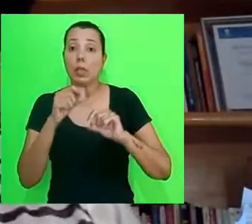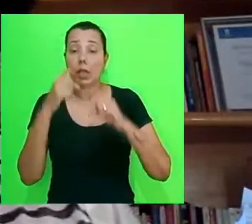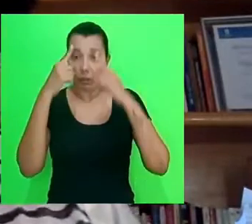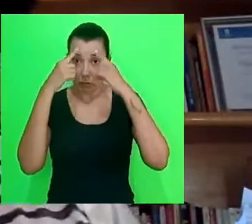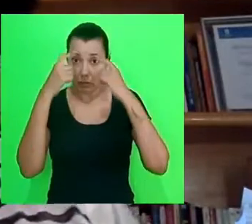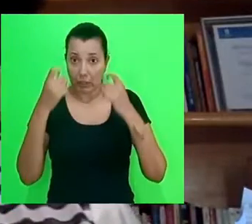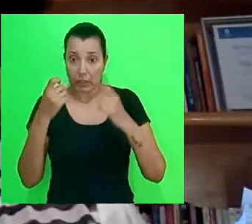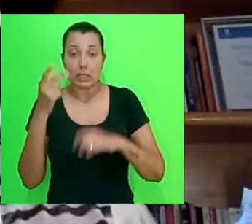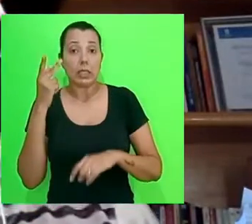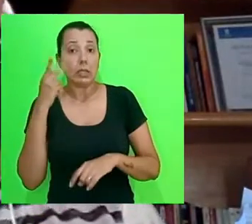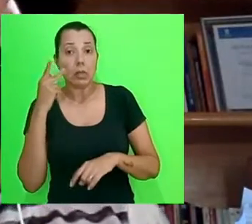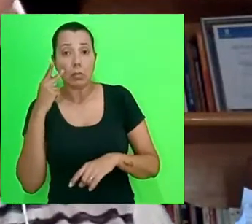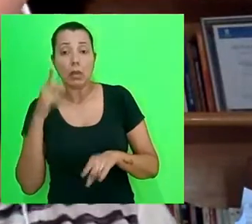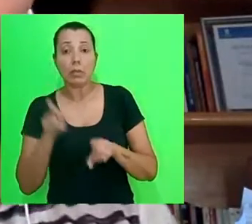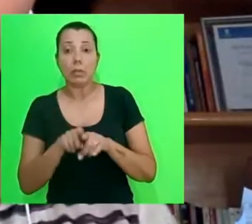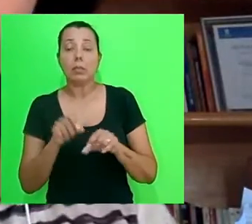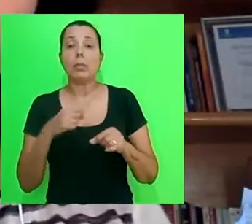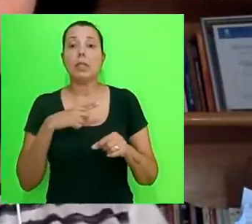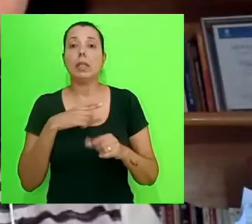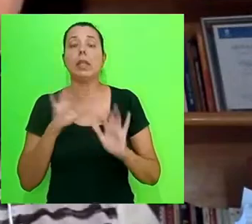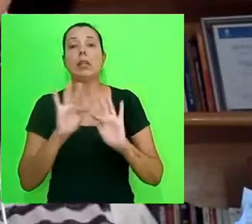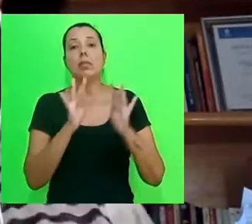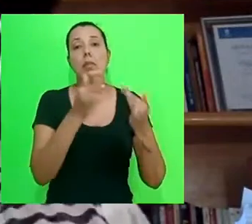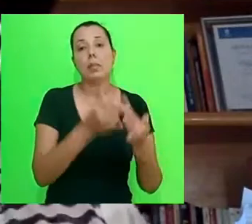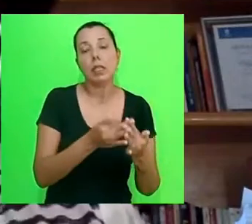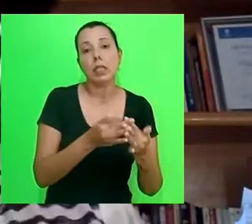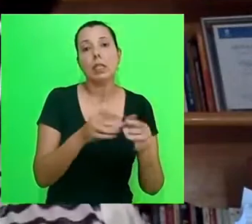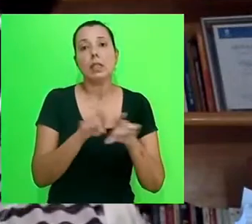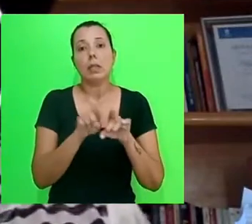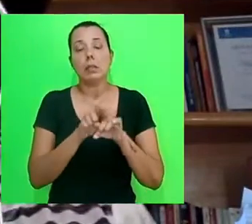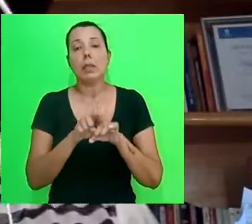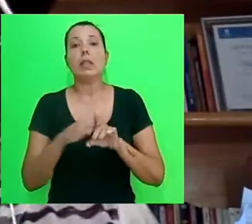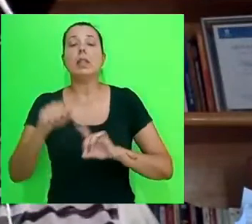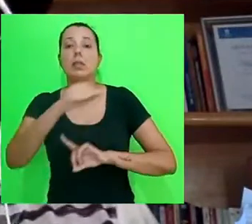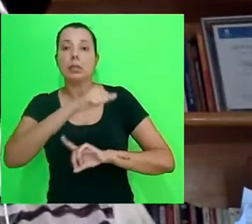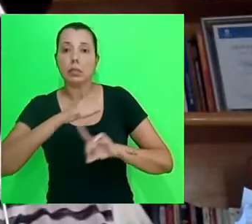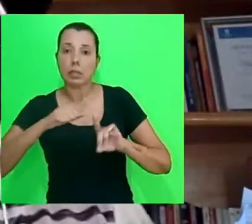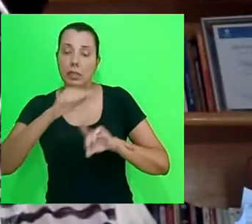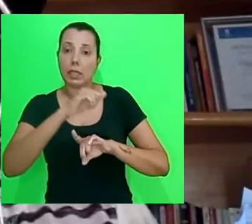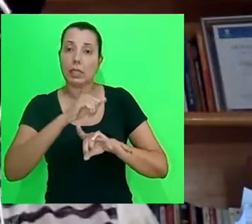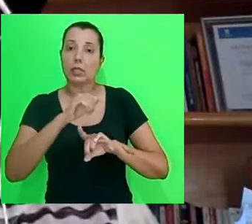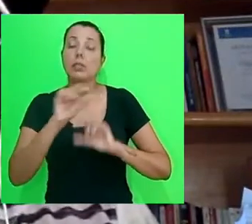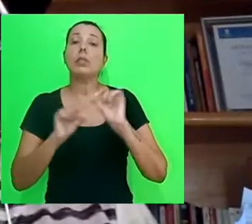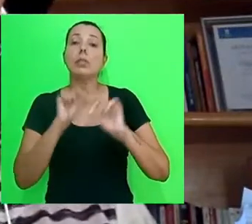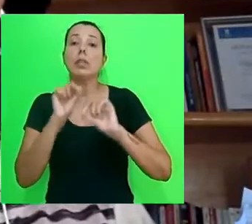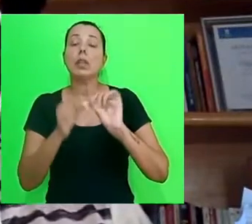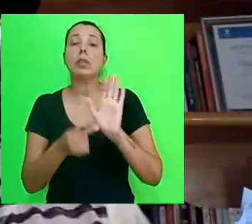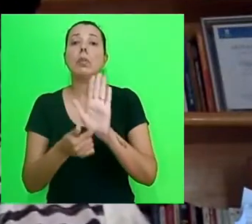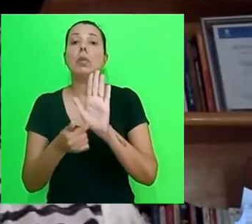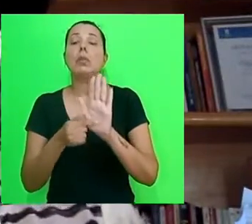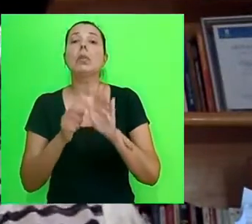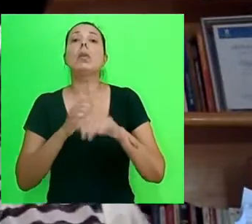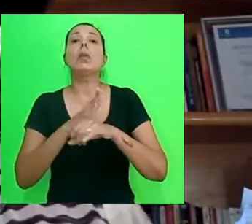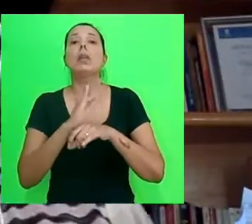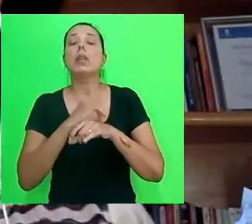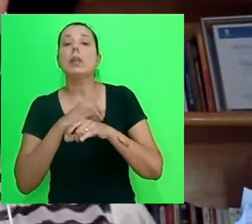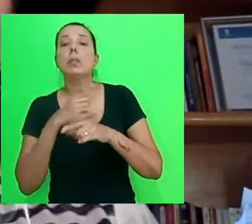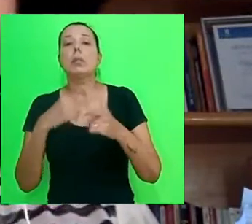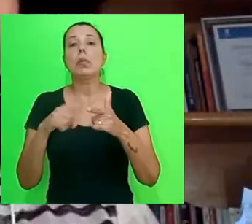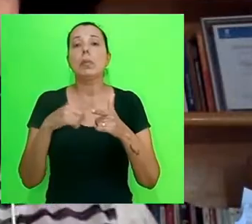a violência contra a mulher, o que está por trás disso, e a gente vai descobrir que isso tem a ver com toda uma cultura, que é a